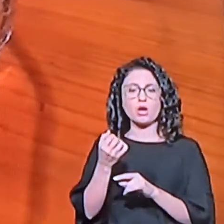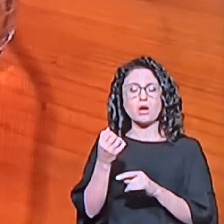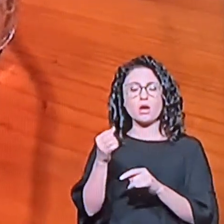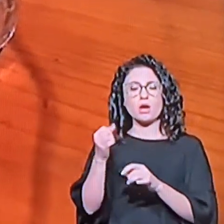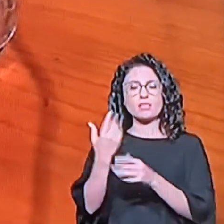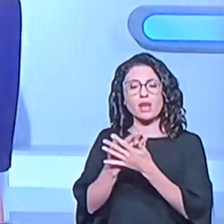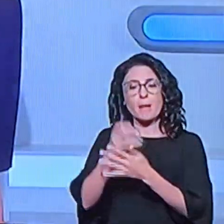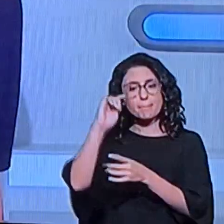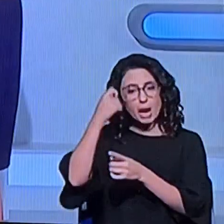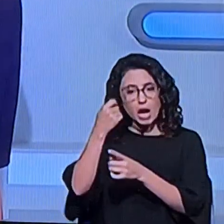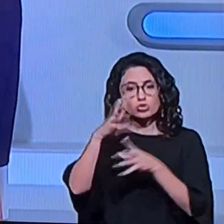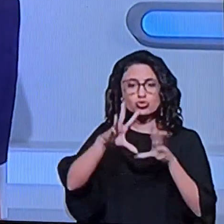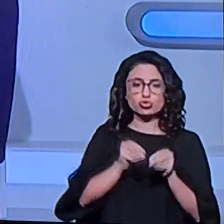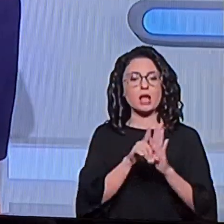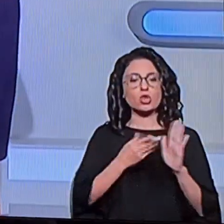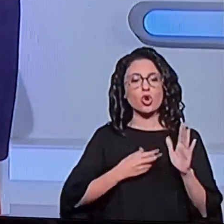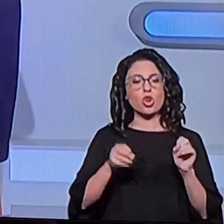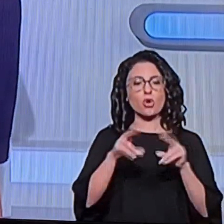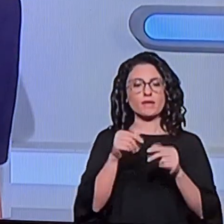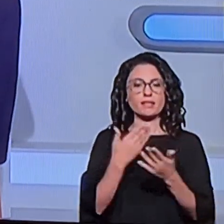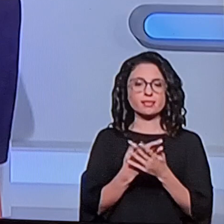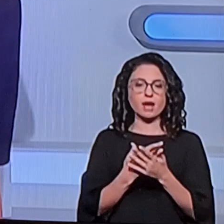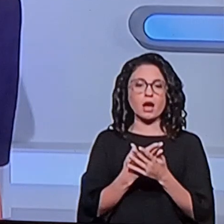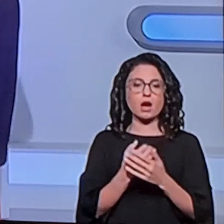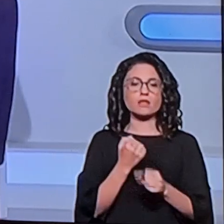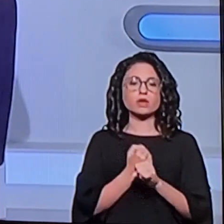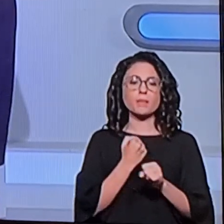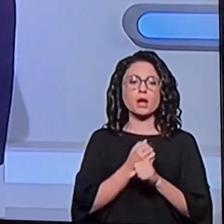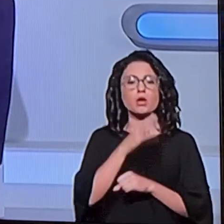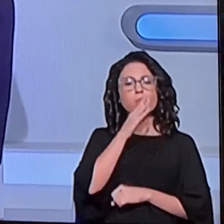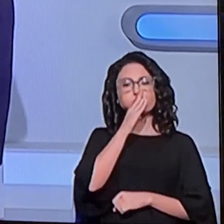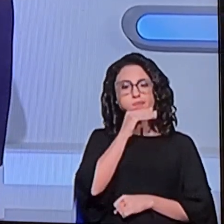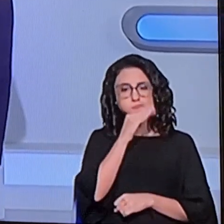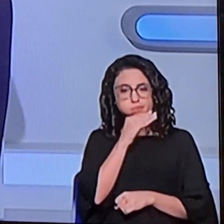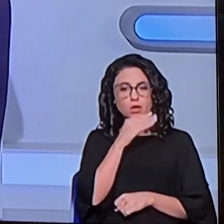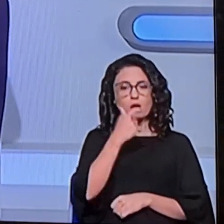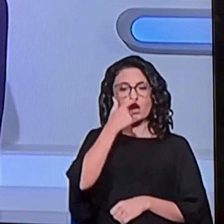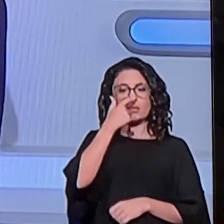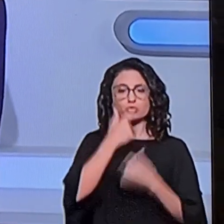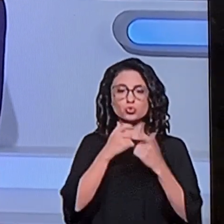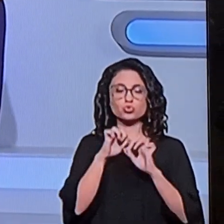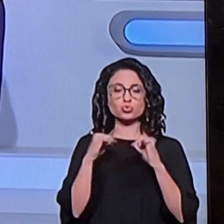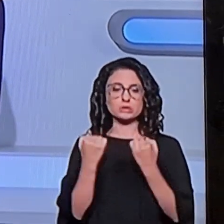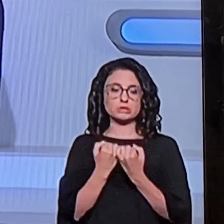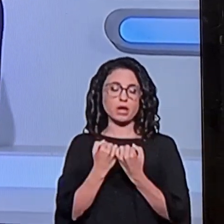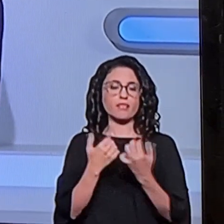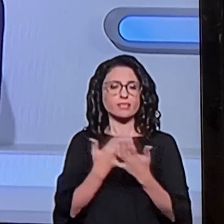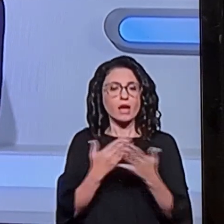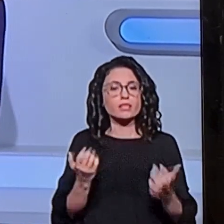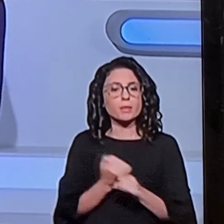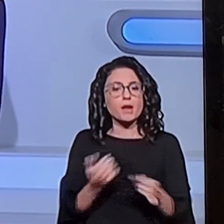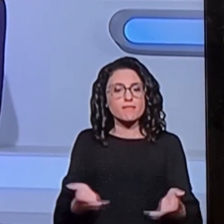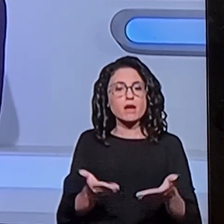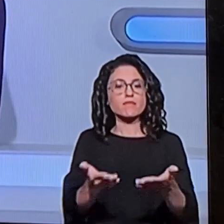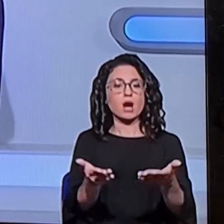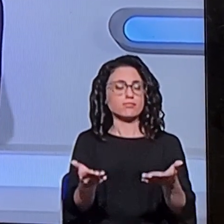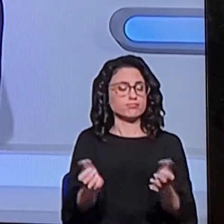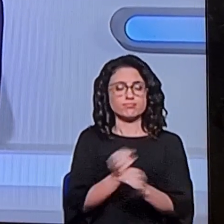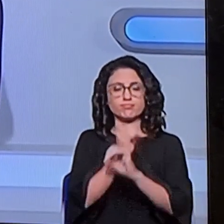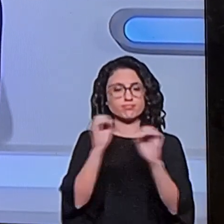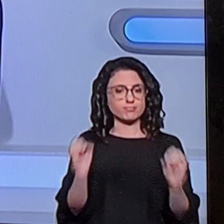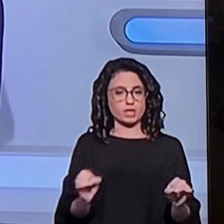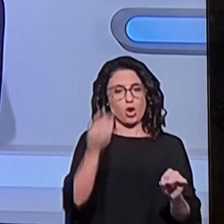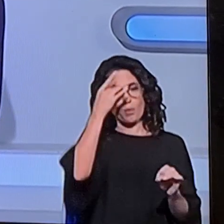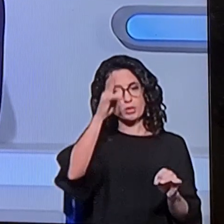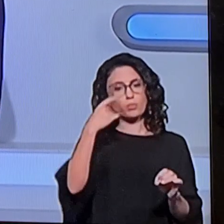contaminantes. O trabalho da polícia e dos agentes sociais. É esta a opinião do presidente do Governo Regional,